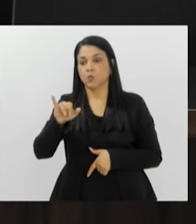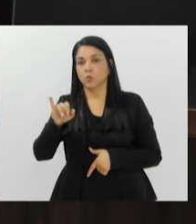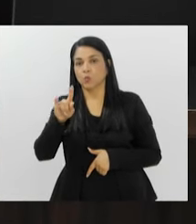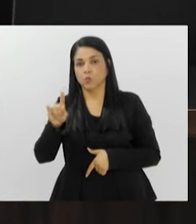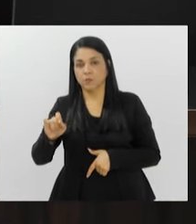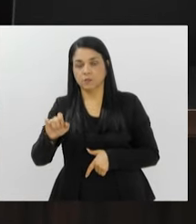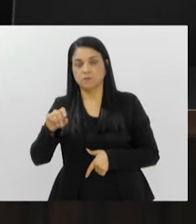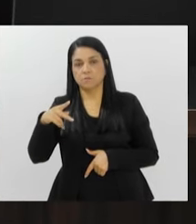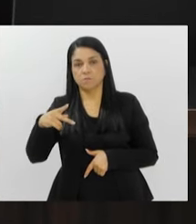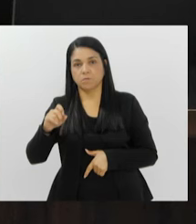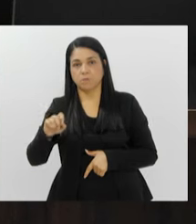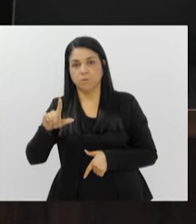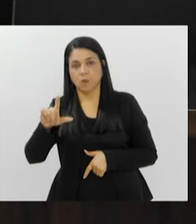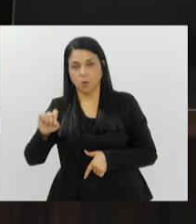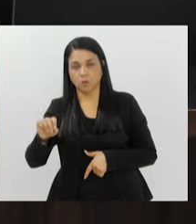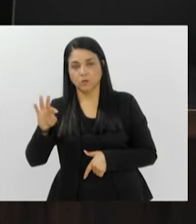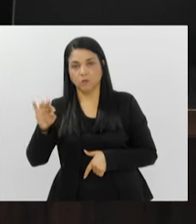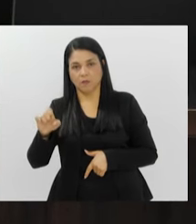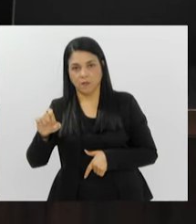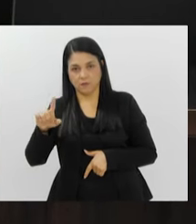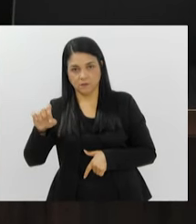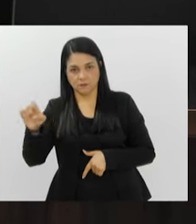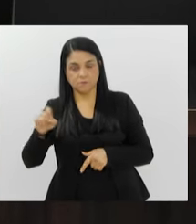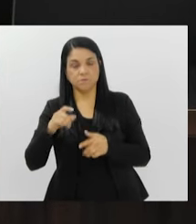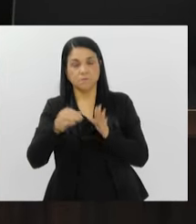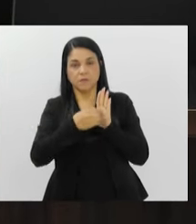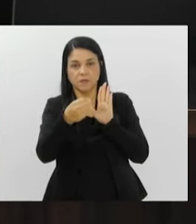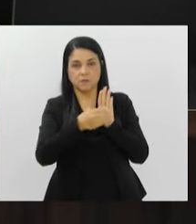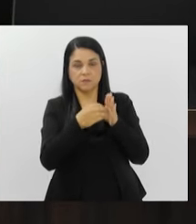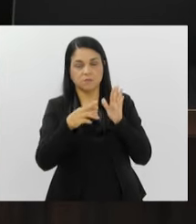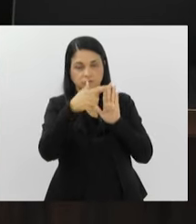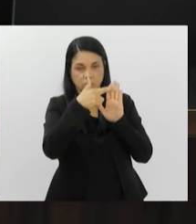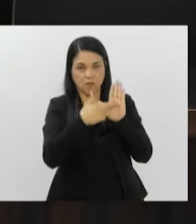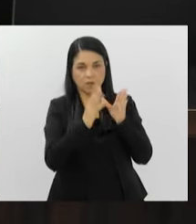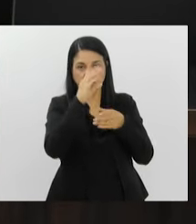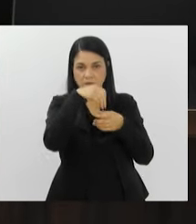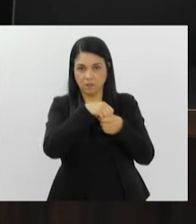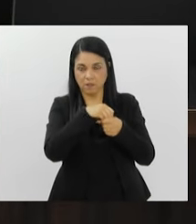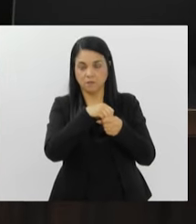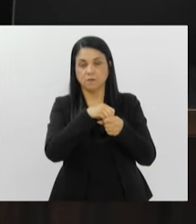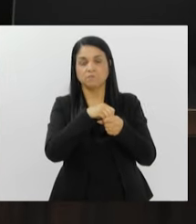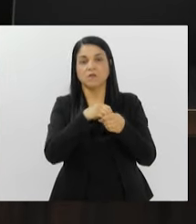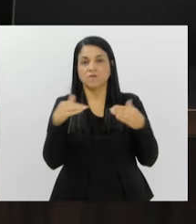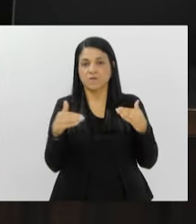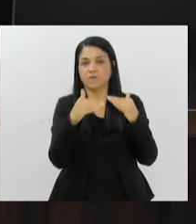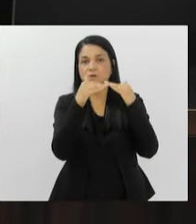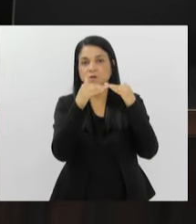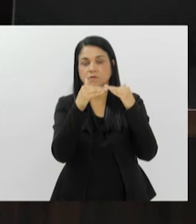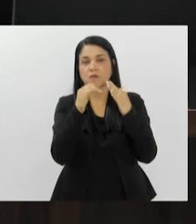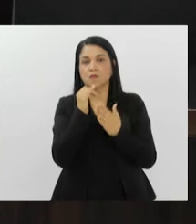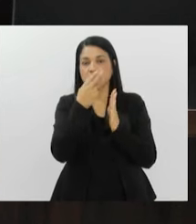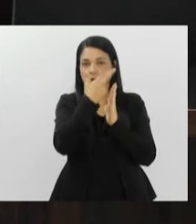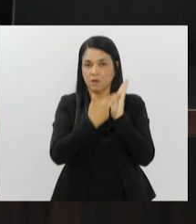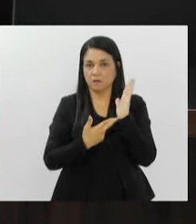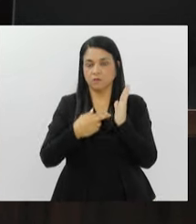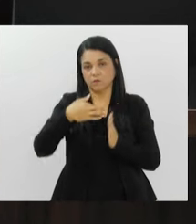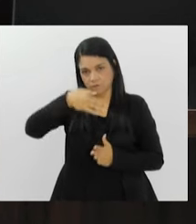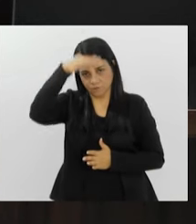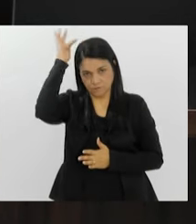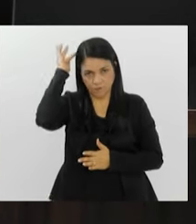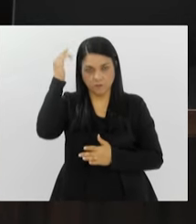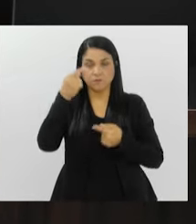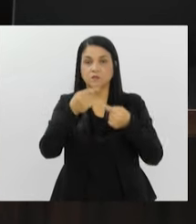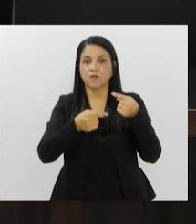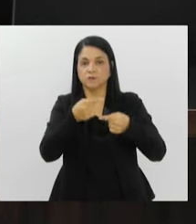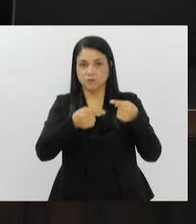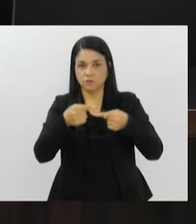Paulo tes Ferreira Barreto pareceres das comissões normas internas proposições externas favorável relator Deputado Fred Pacheco em